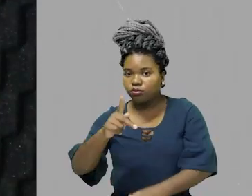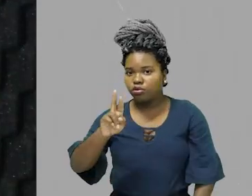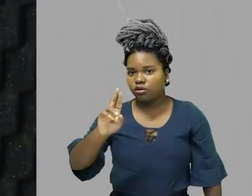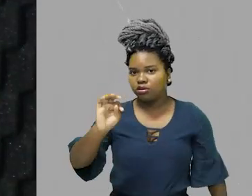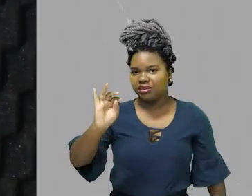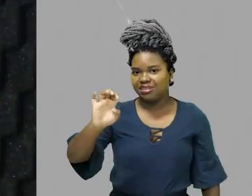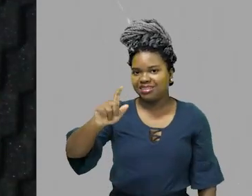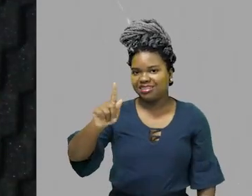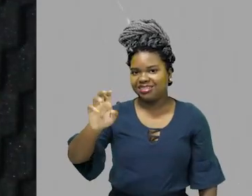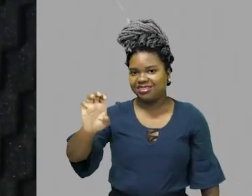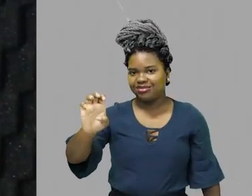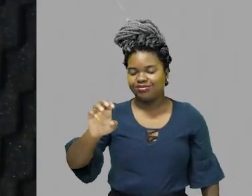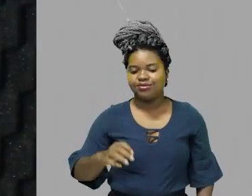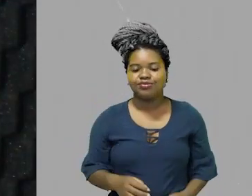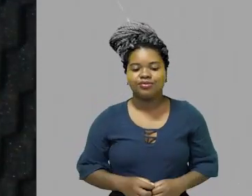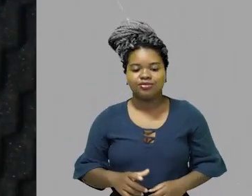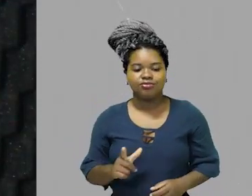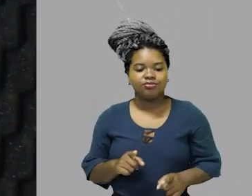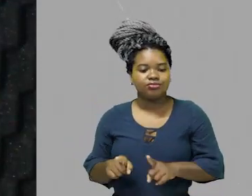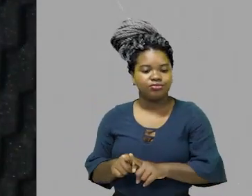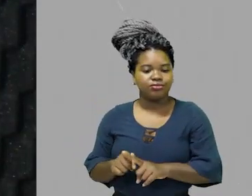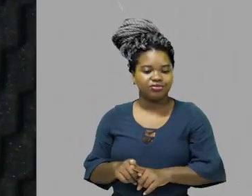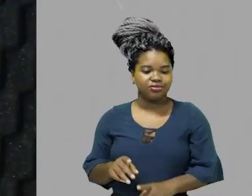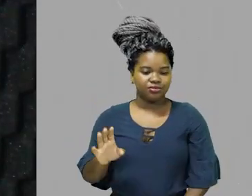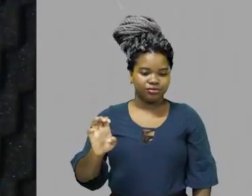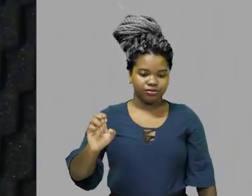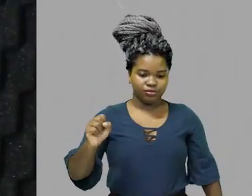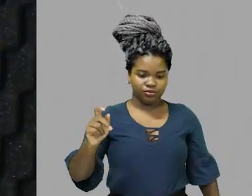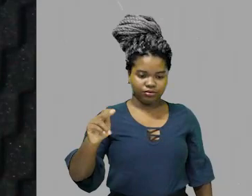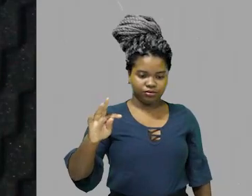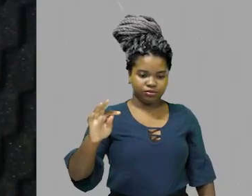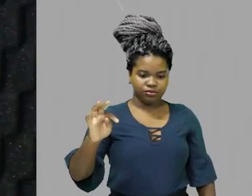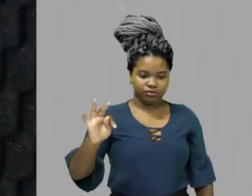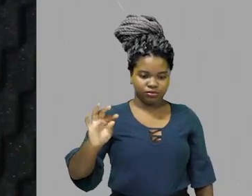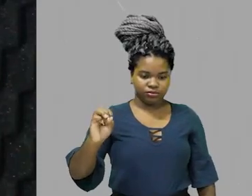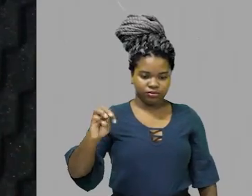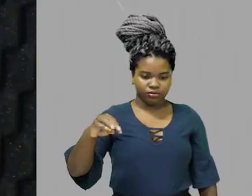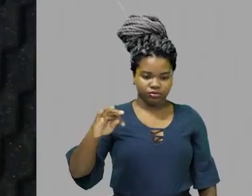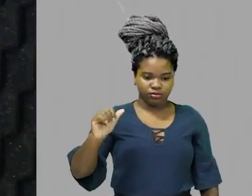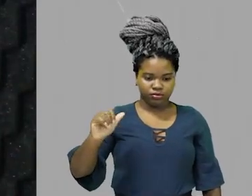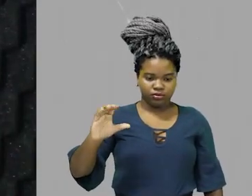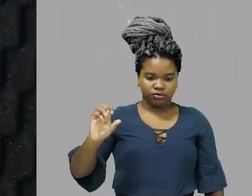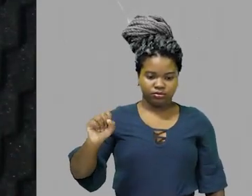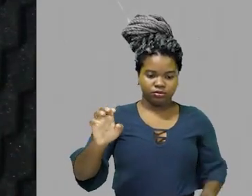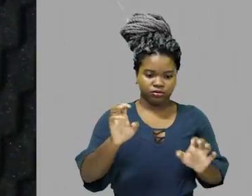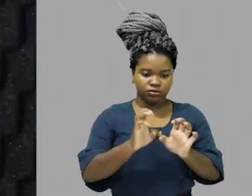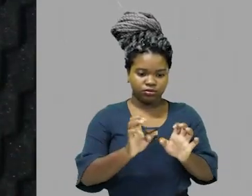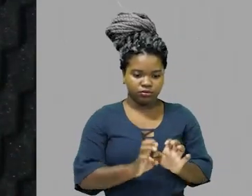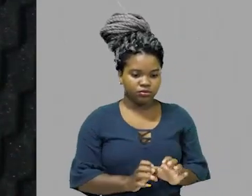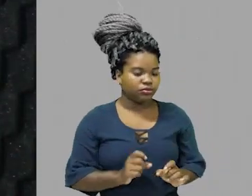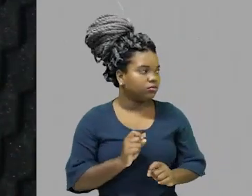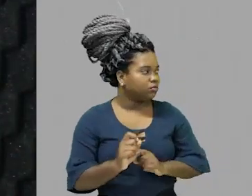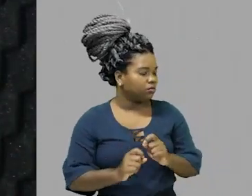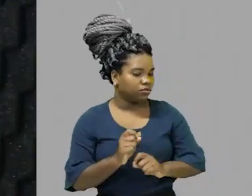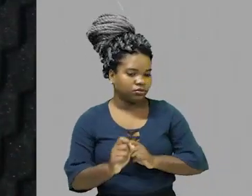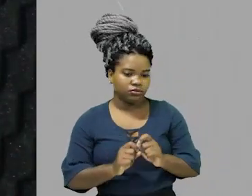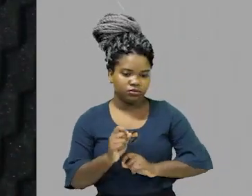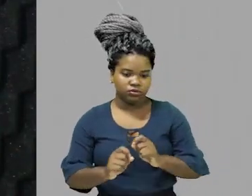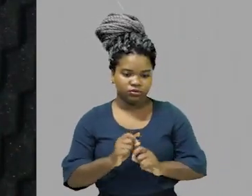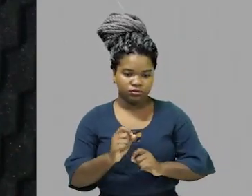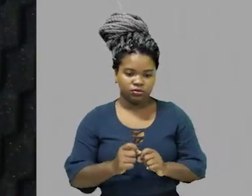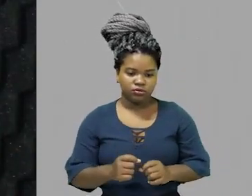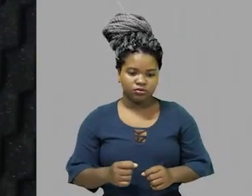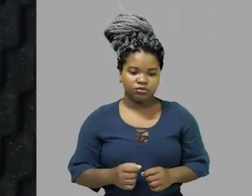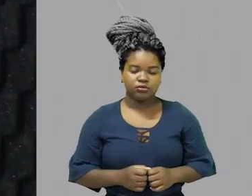tem, ó, os estômatos. Esses estômatos são estruturas, são orifícios que são protegidos por